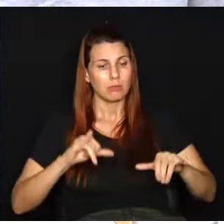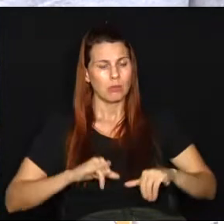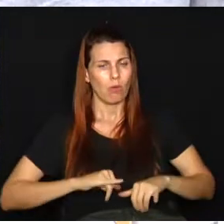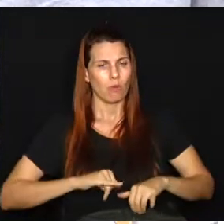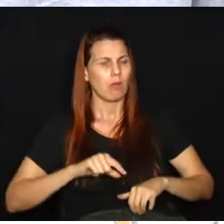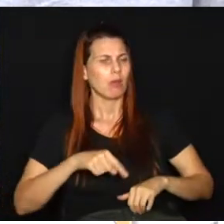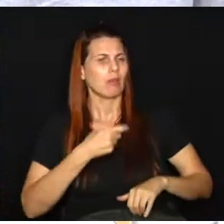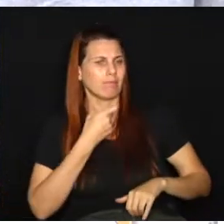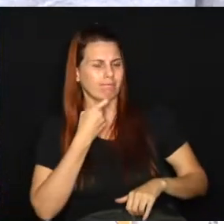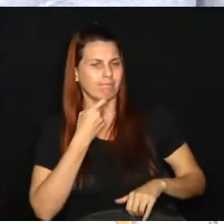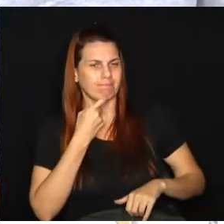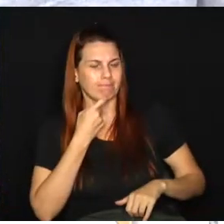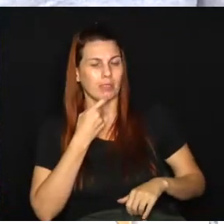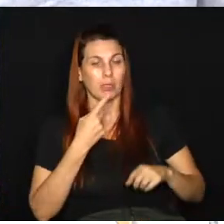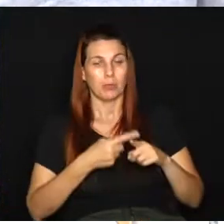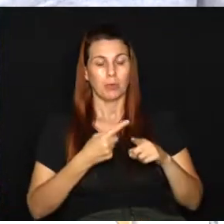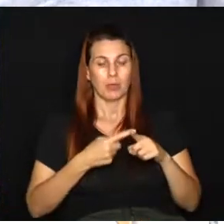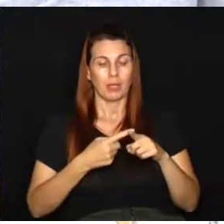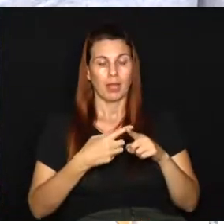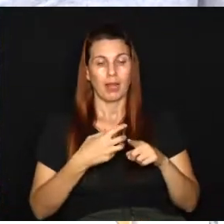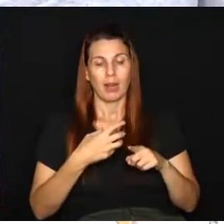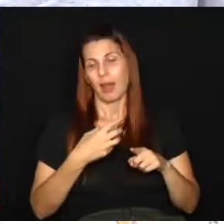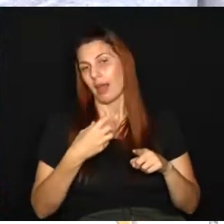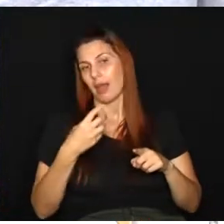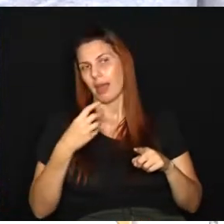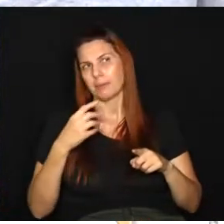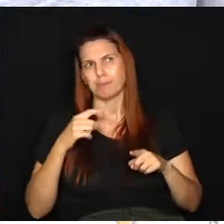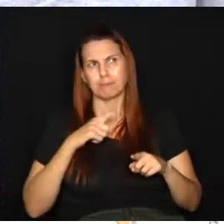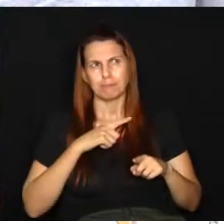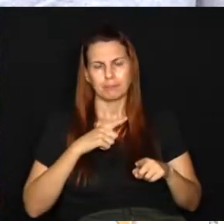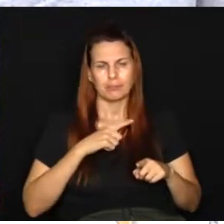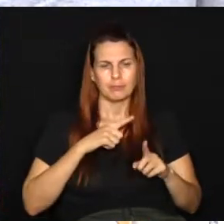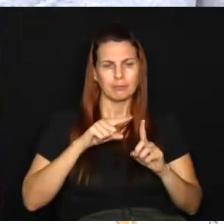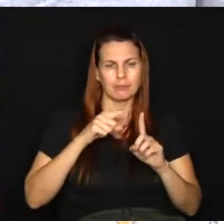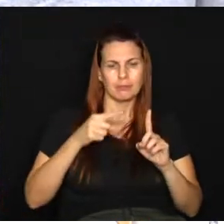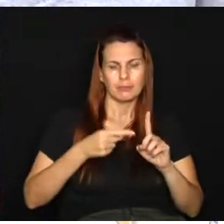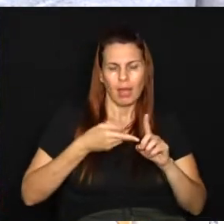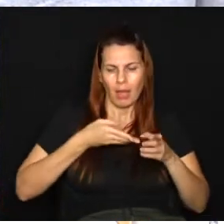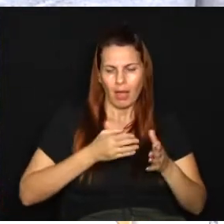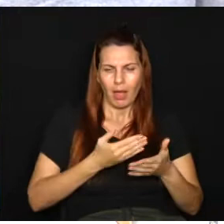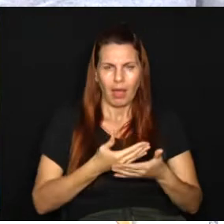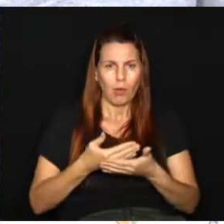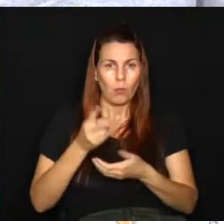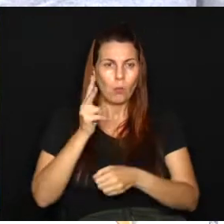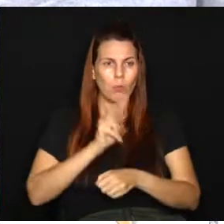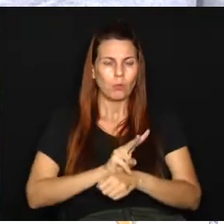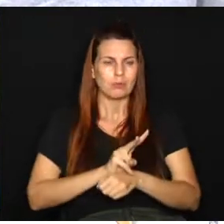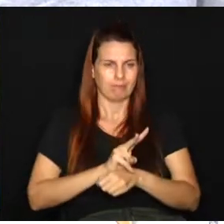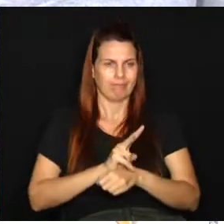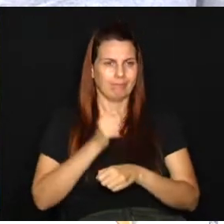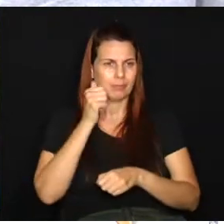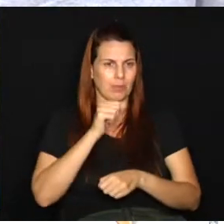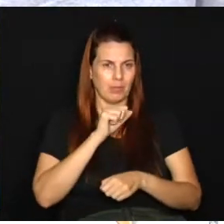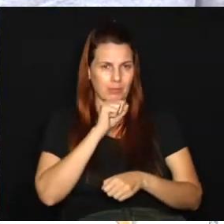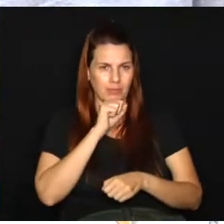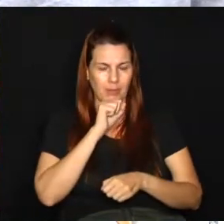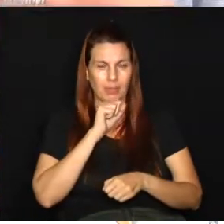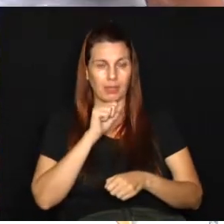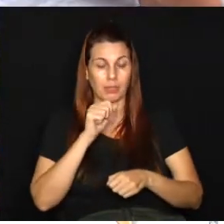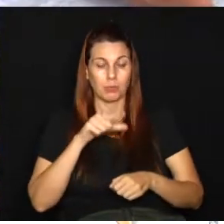direito a viver a maternidade de forma plena e tranquila, né? Se a gente pensa o direito à escolha de ser mãe, que tem que